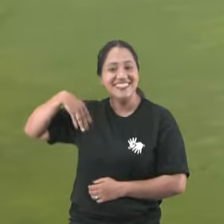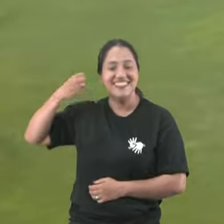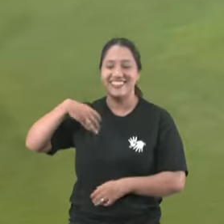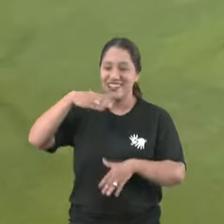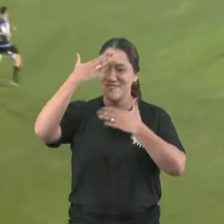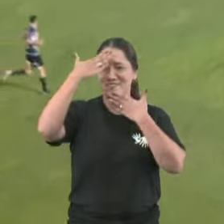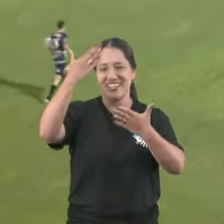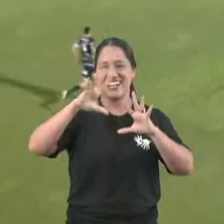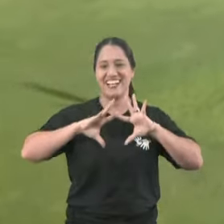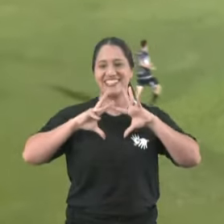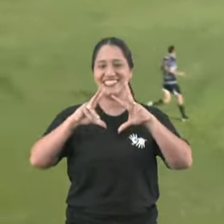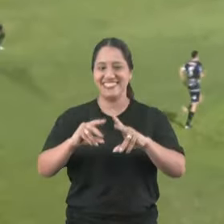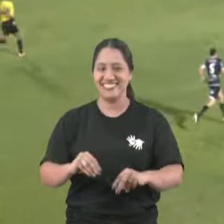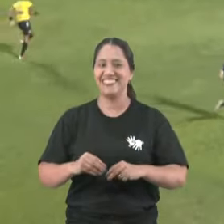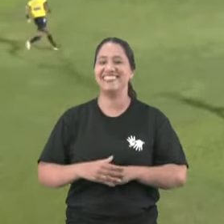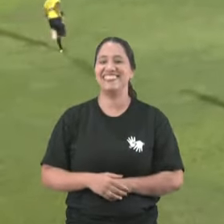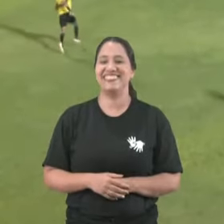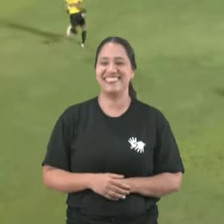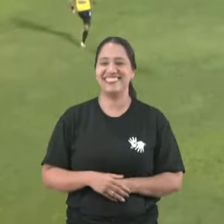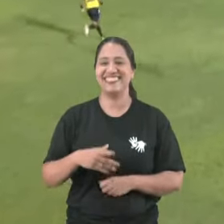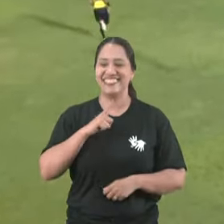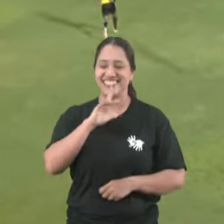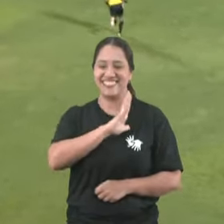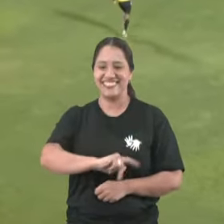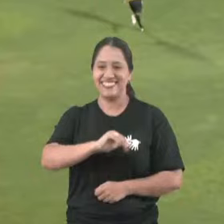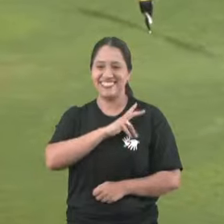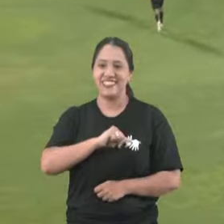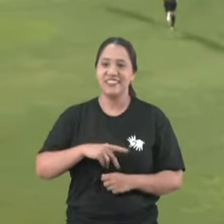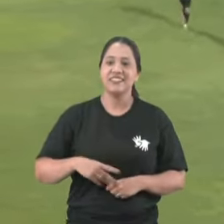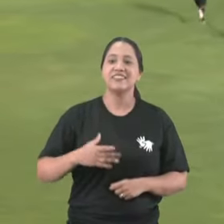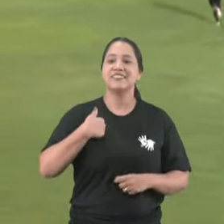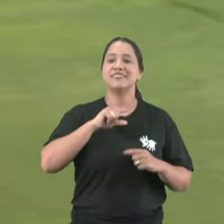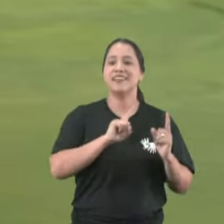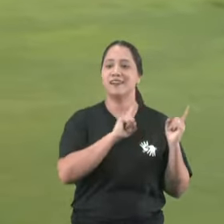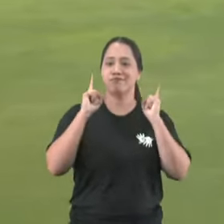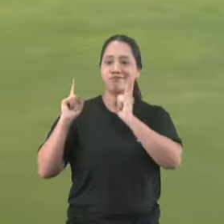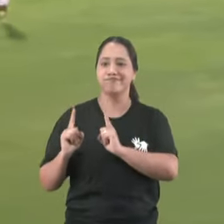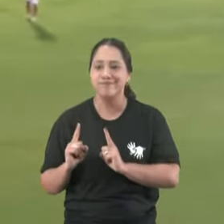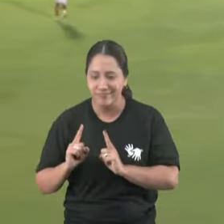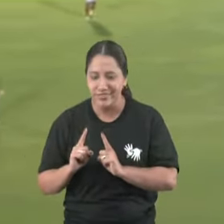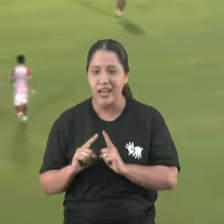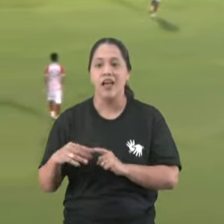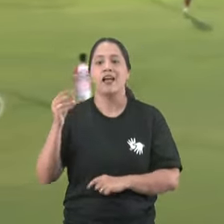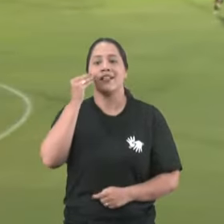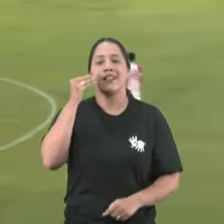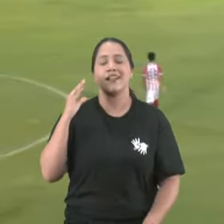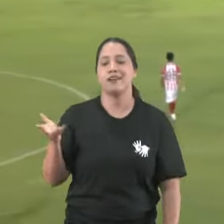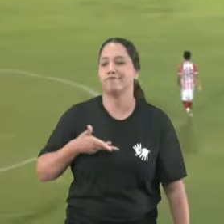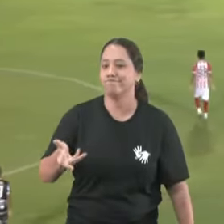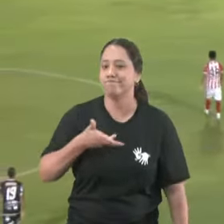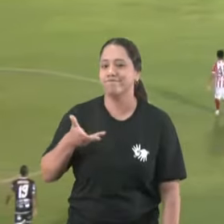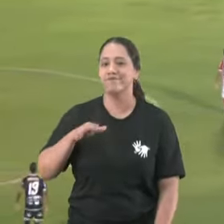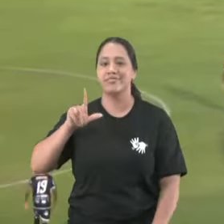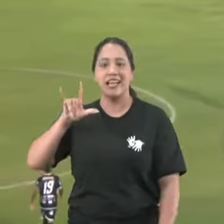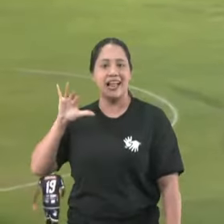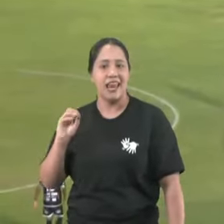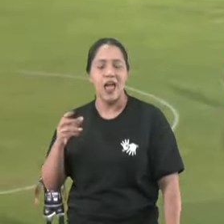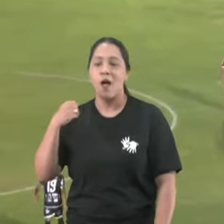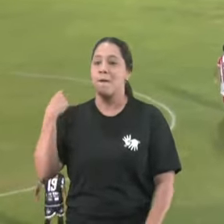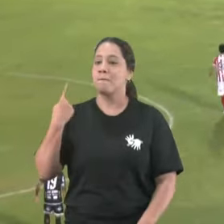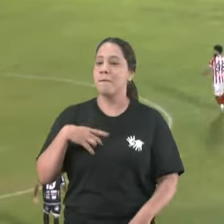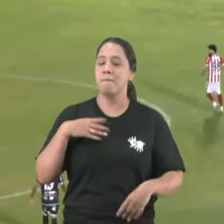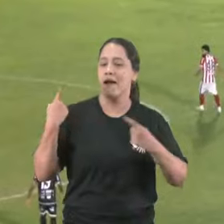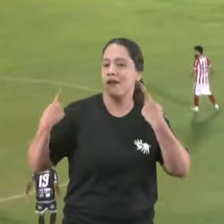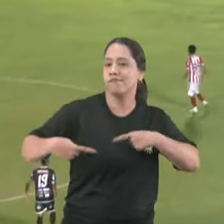obrigado para todos que acompanham o nosso trabalho. Quando vem o CRB, cruzamento do Anselmo. Ele tentava buscar a velocidade do Léo Pereira, chega a primeira marcação da equipe do